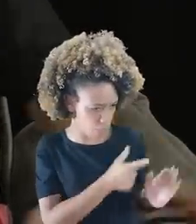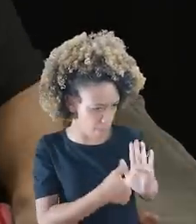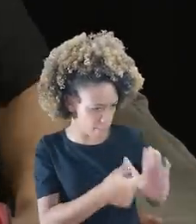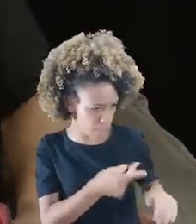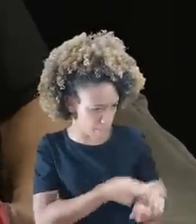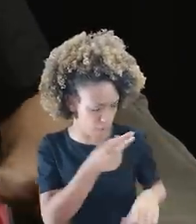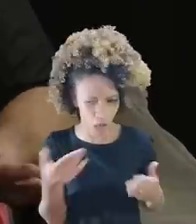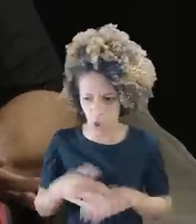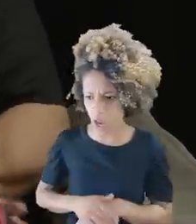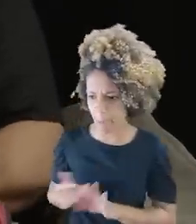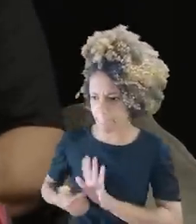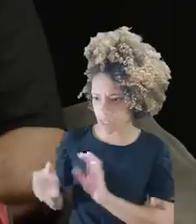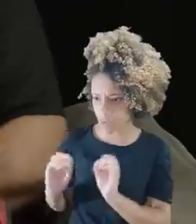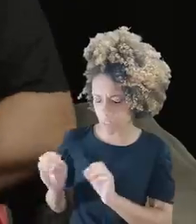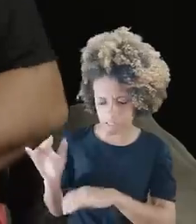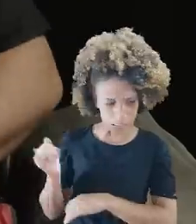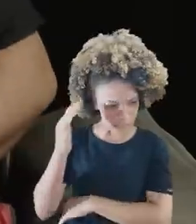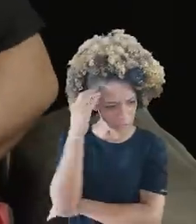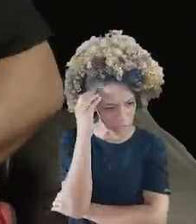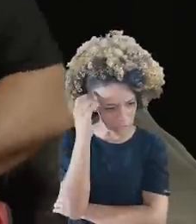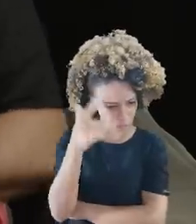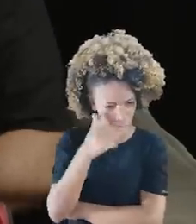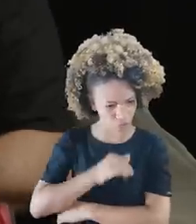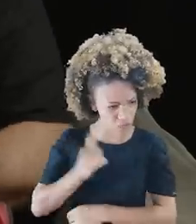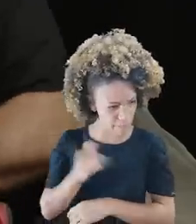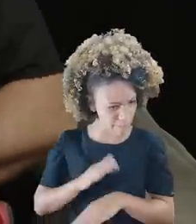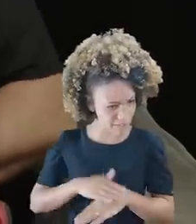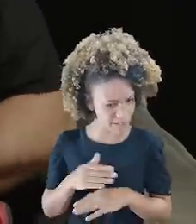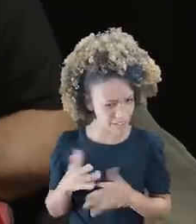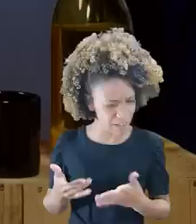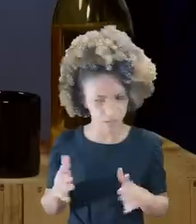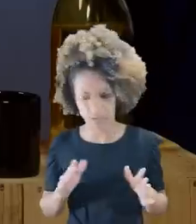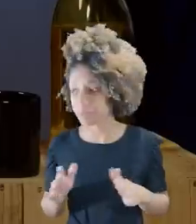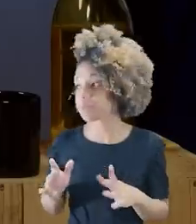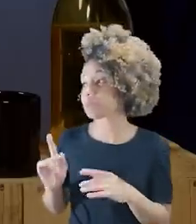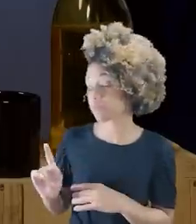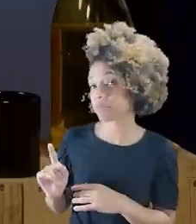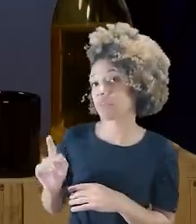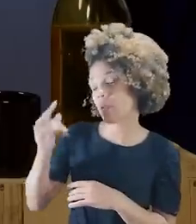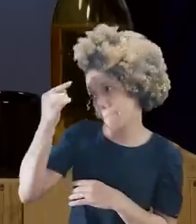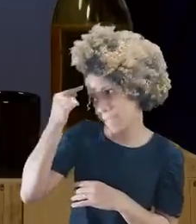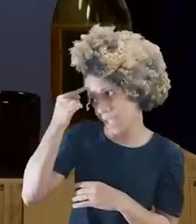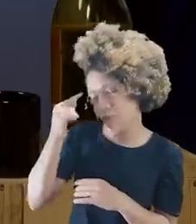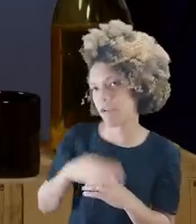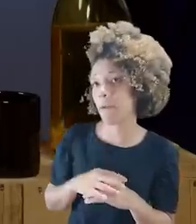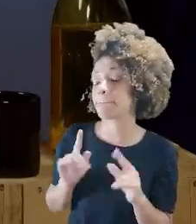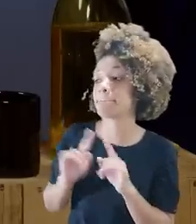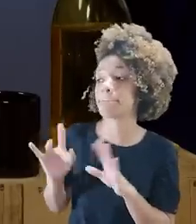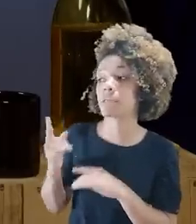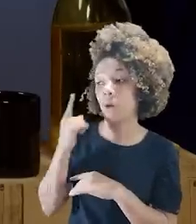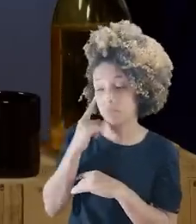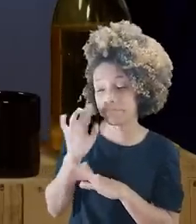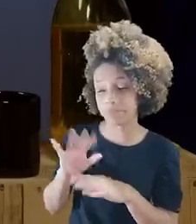prêmio agora não tô mais apresentando merda acho que eu fiz uma cagada fiz não sei o quê eu pensava olha para você ter uma